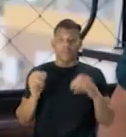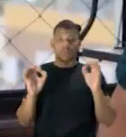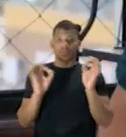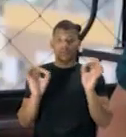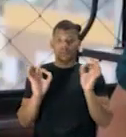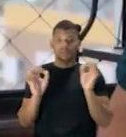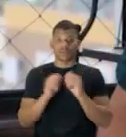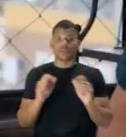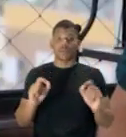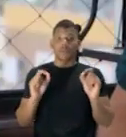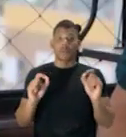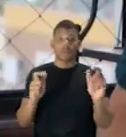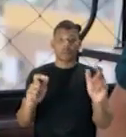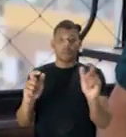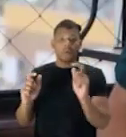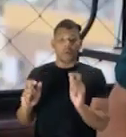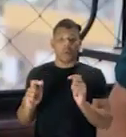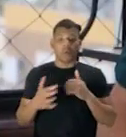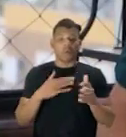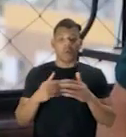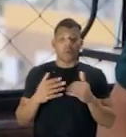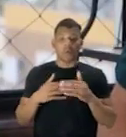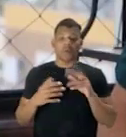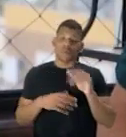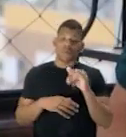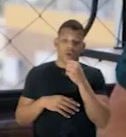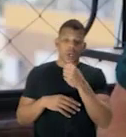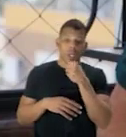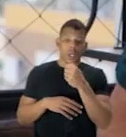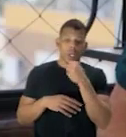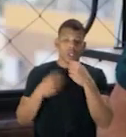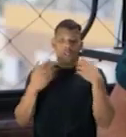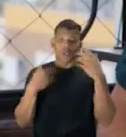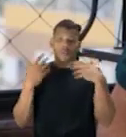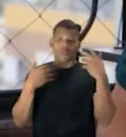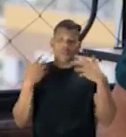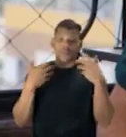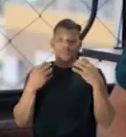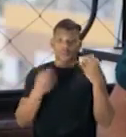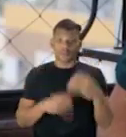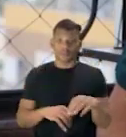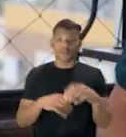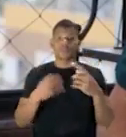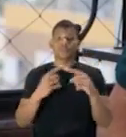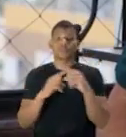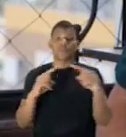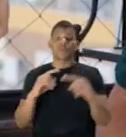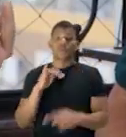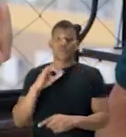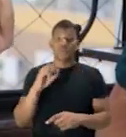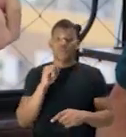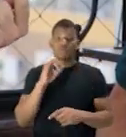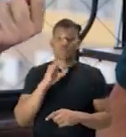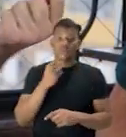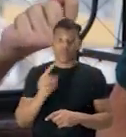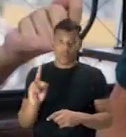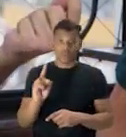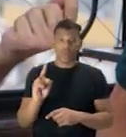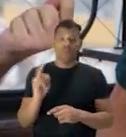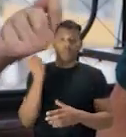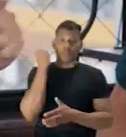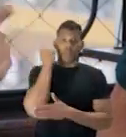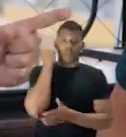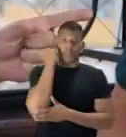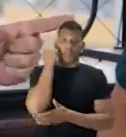ele saía batucando em qualquer lugar que tivesse e ia lá cantando a melodia e tal. O João, com